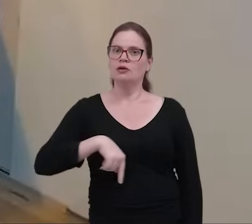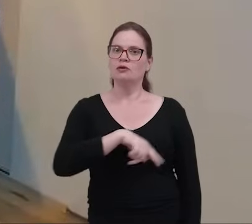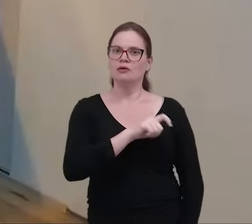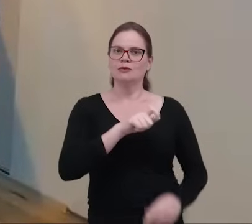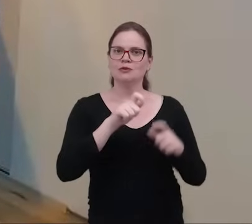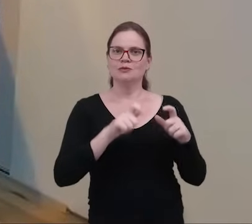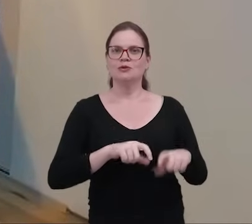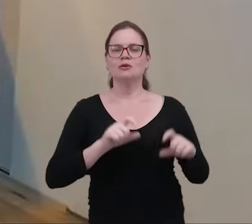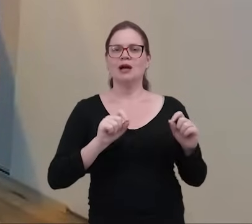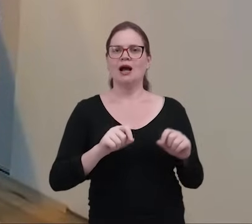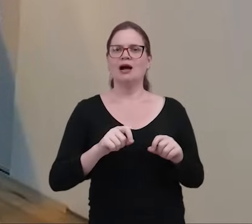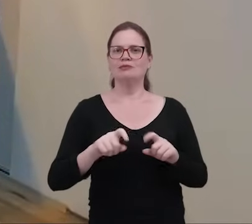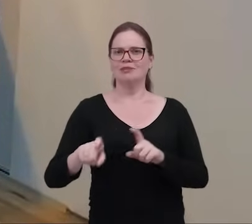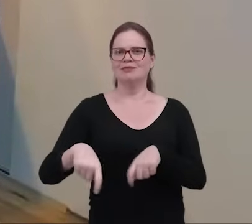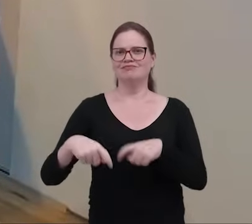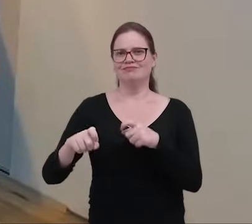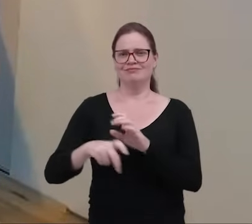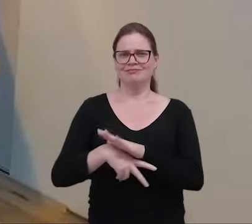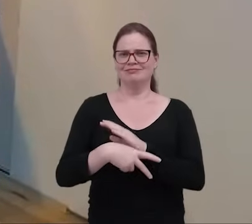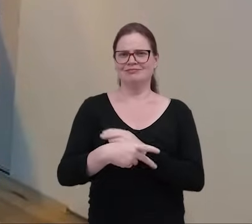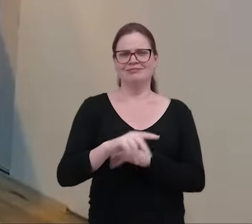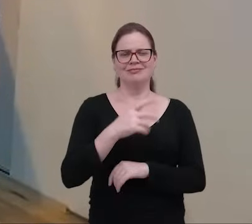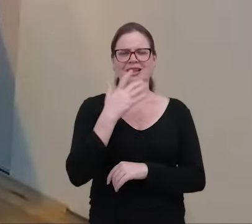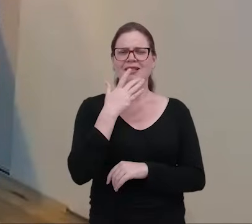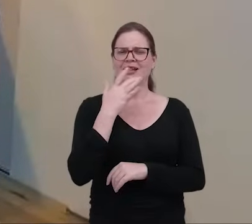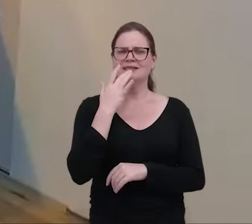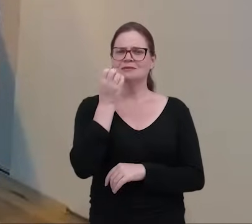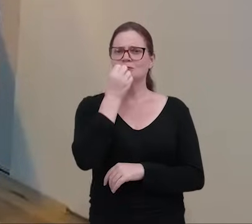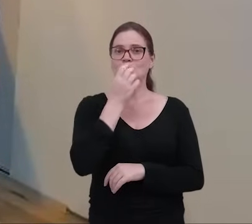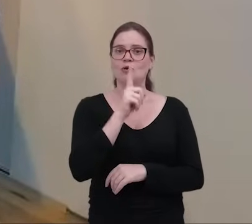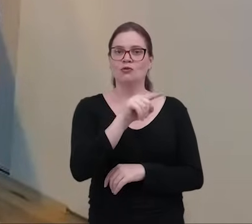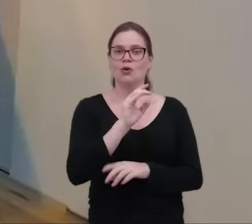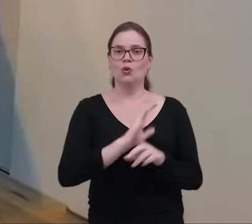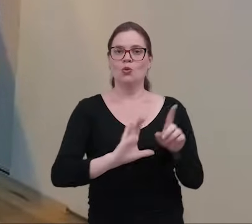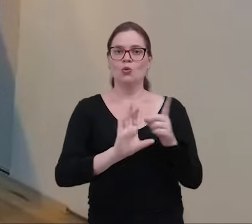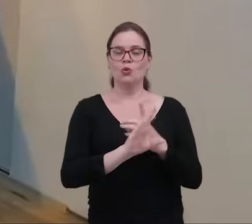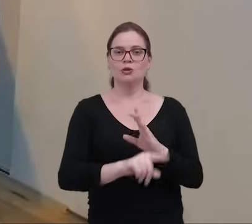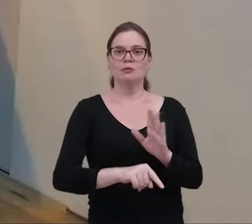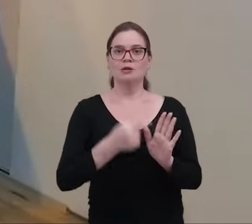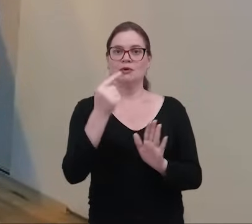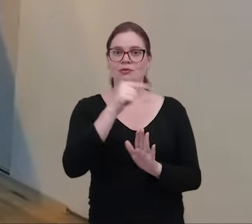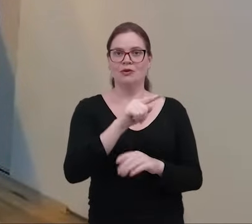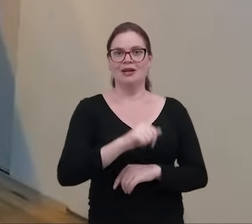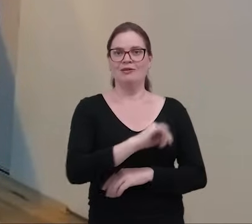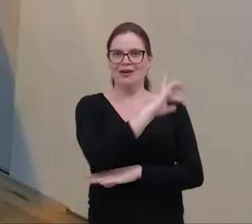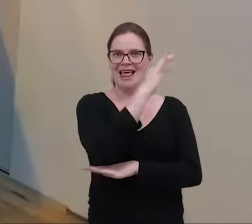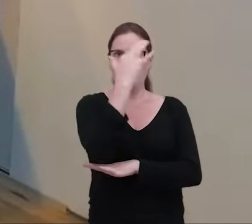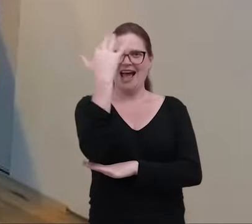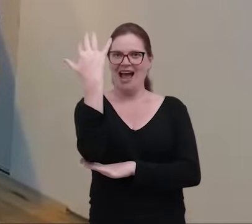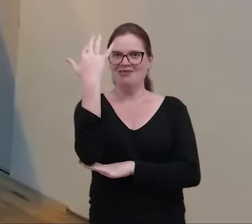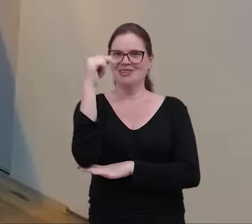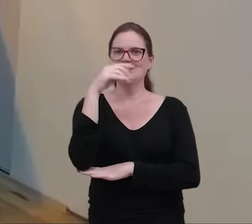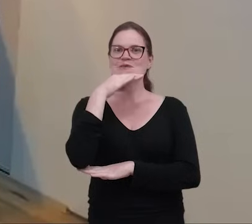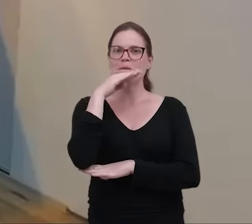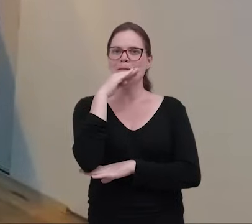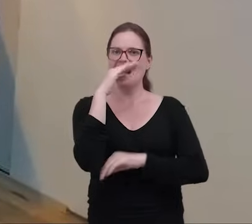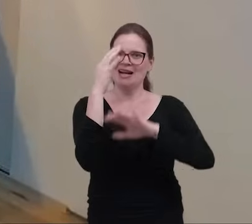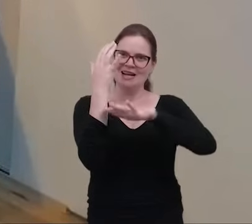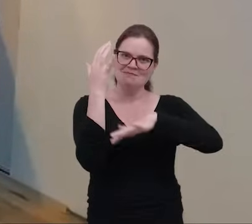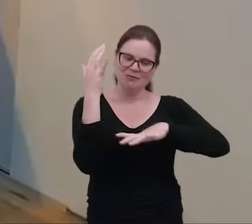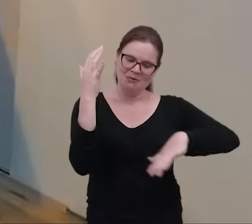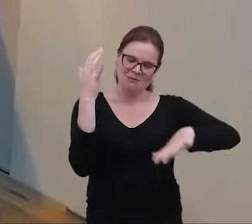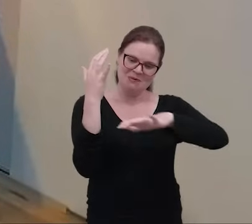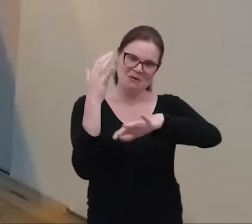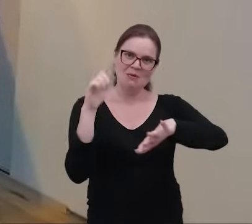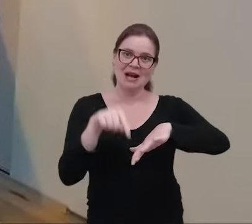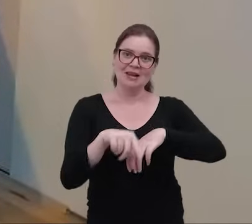de manga, foi muito gostoso, na chácara deles, e marcamos o primeiro culto, para uma semana